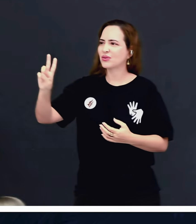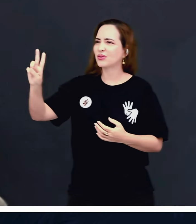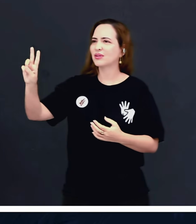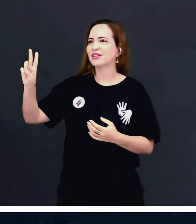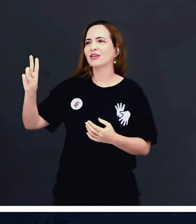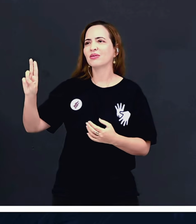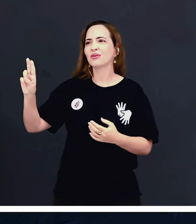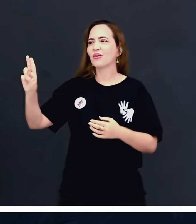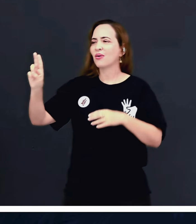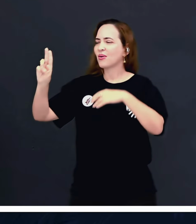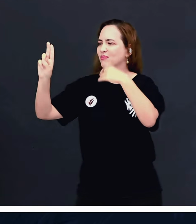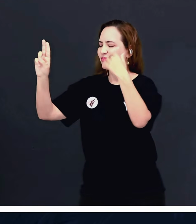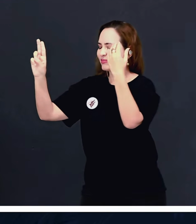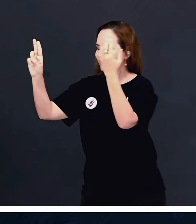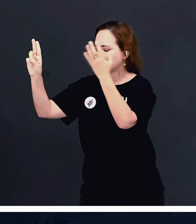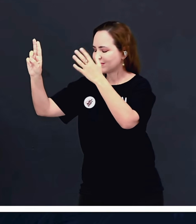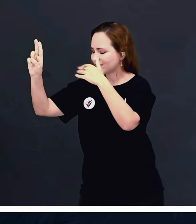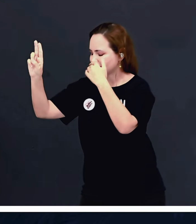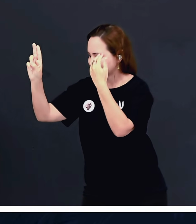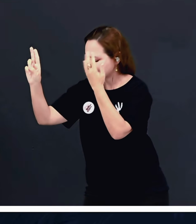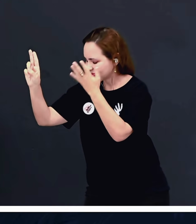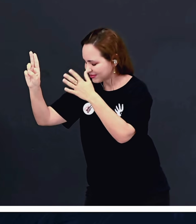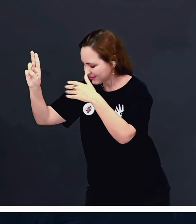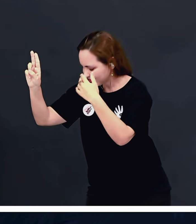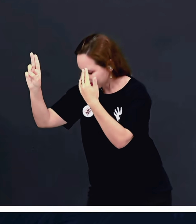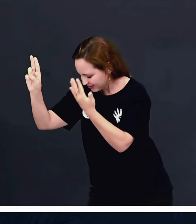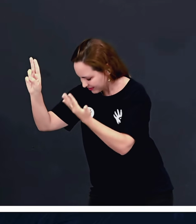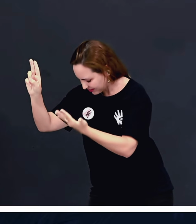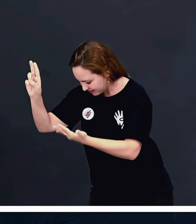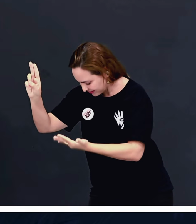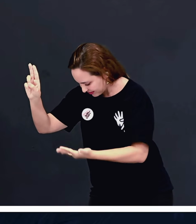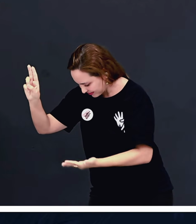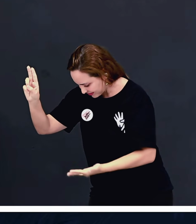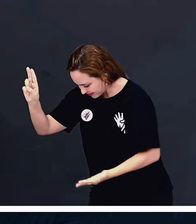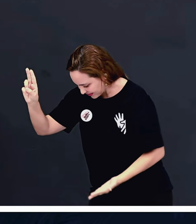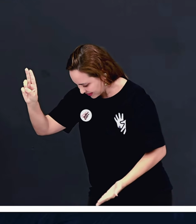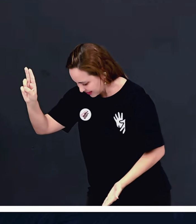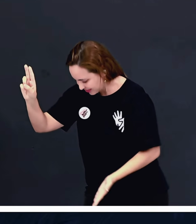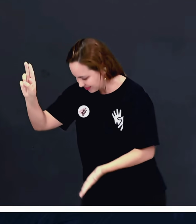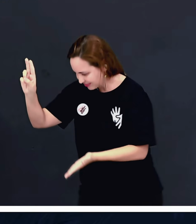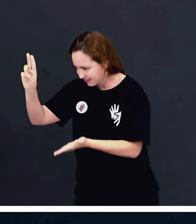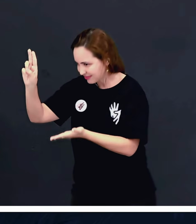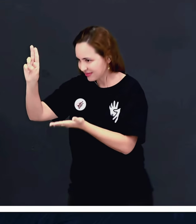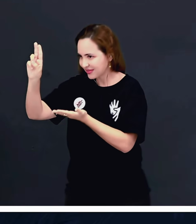Queremos o Teu nome engrandecer